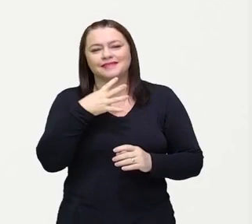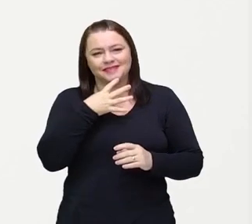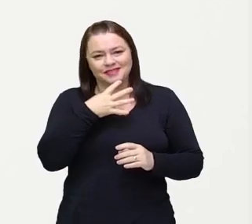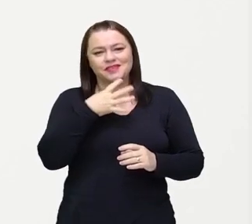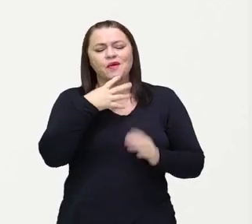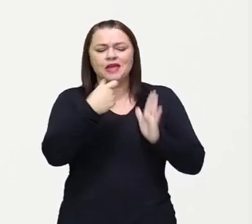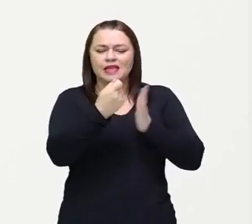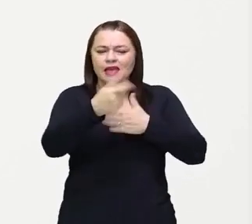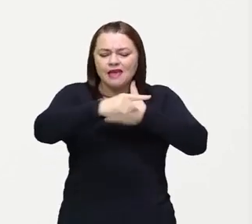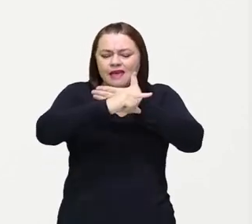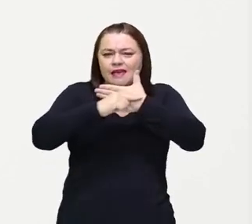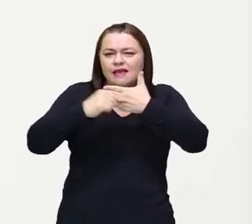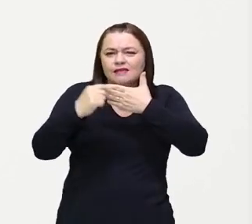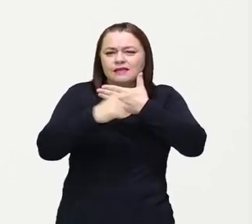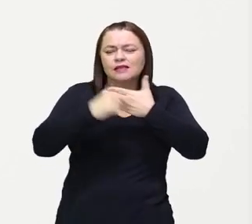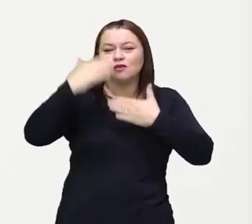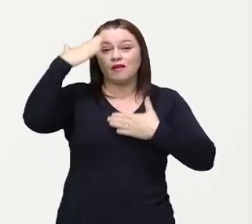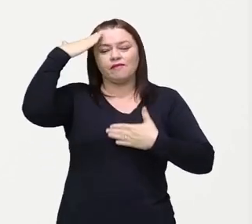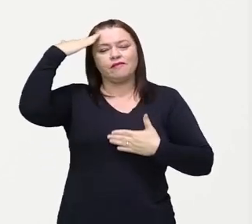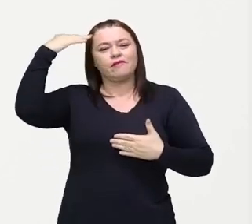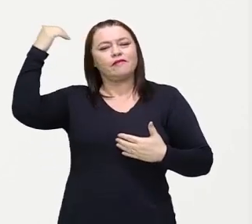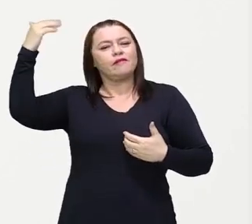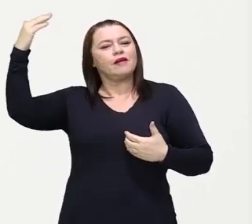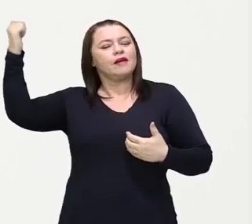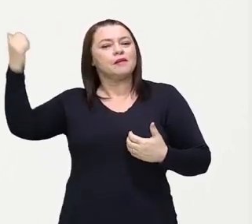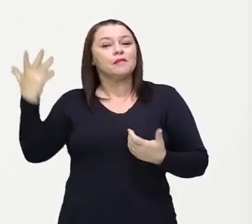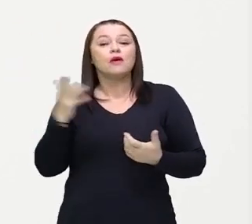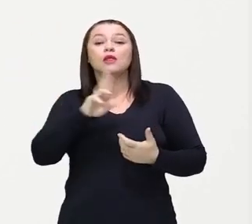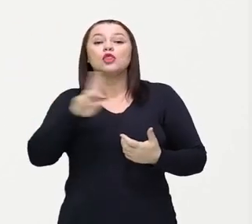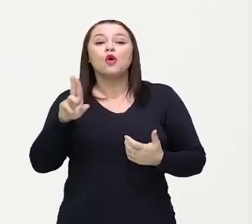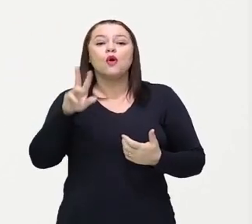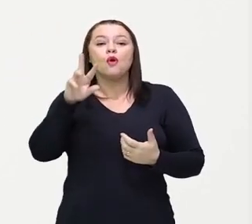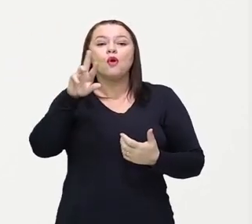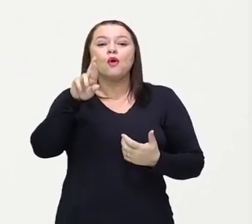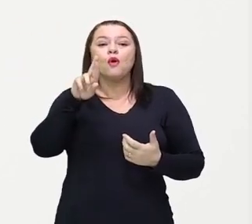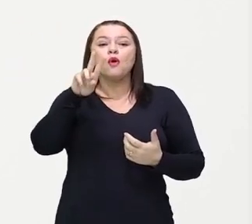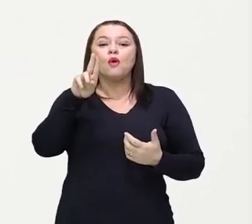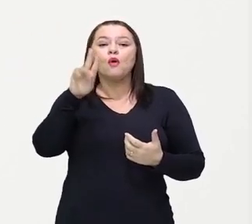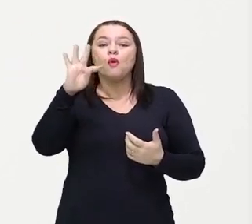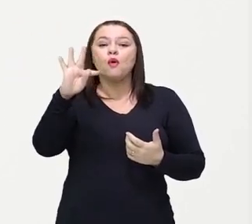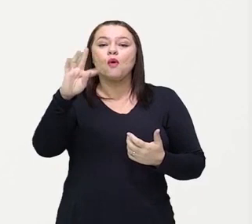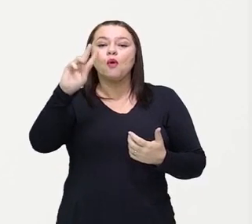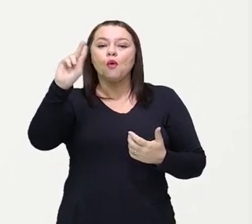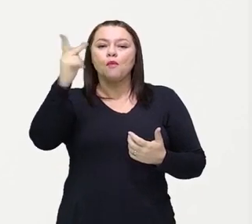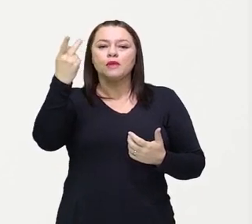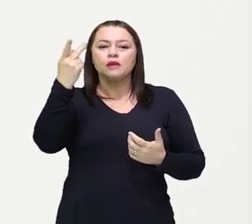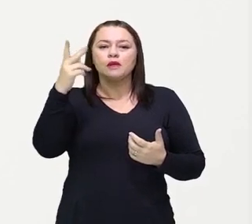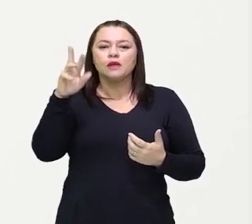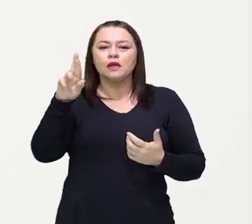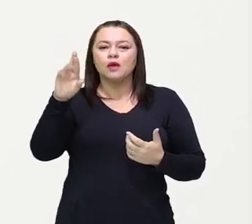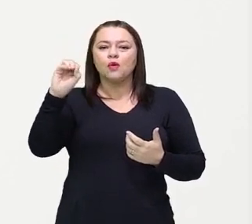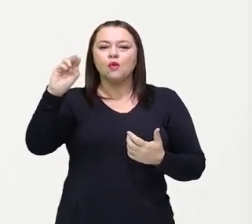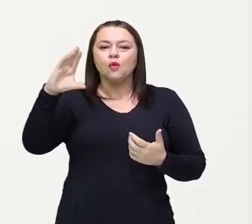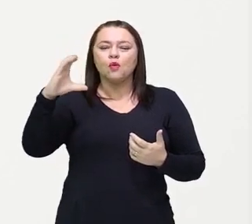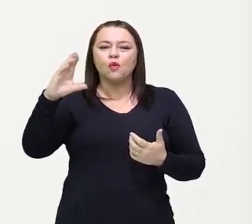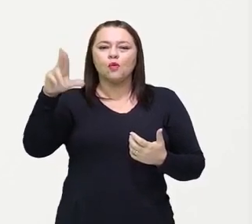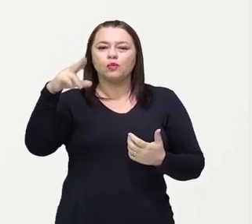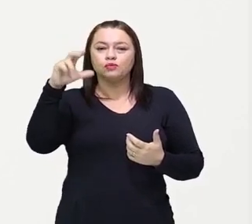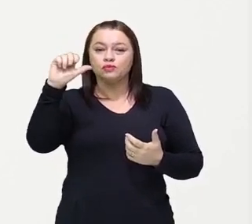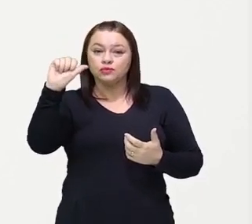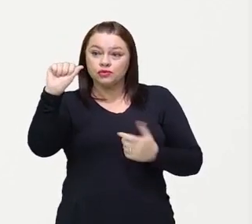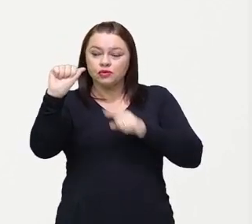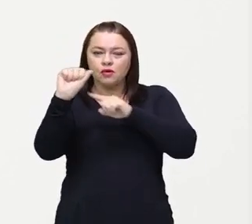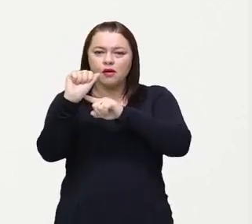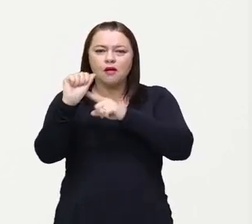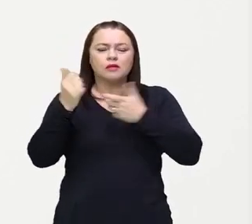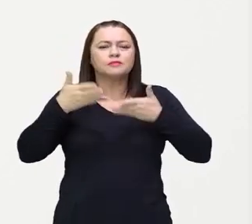essa escritora, né? Uma escritora muito famosa, chamada Ruth Rocha. Olha aqui, Ruth Rocha,